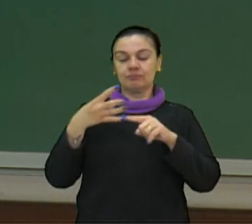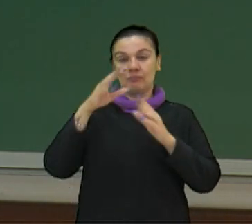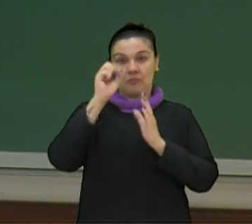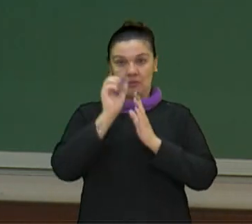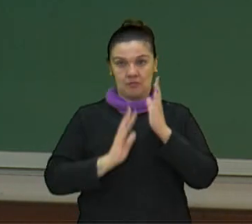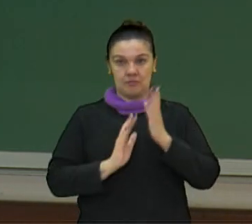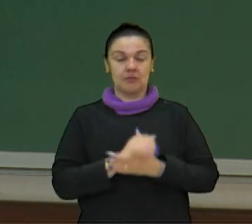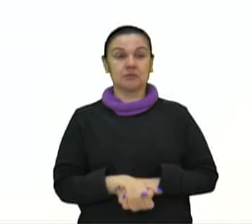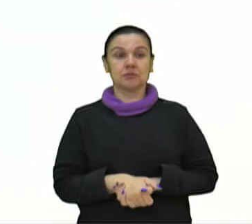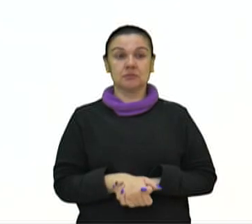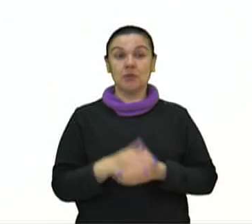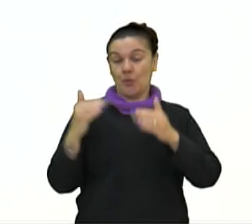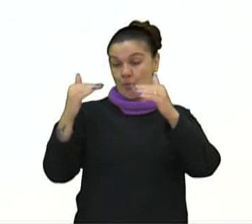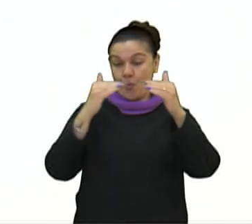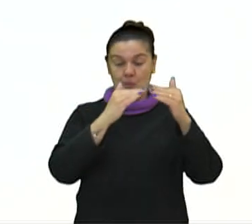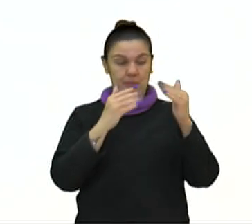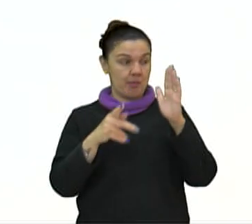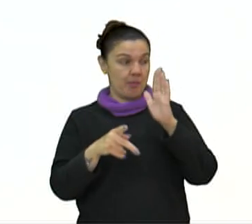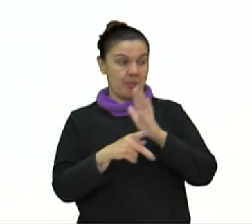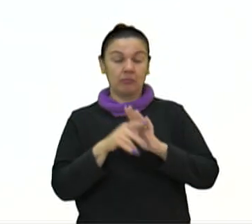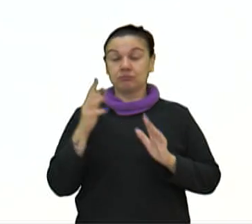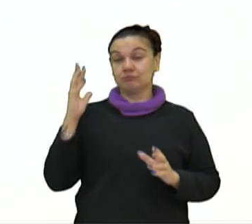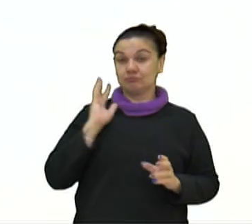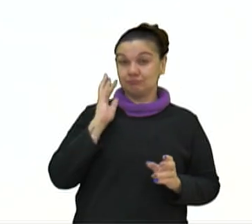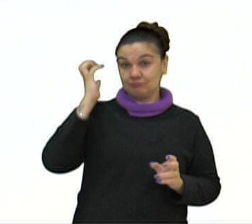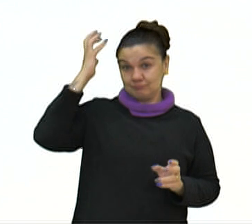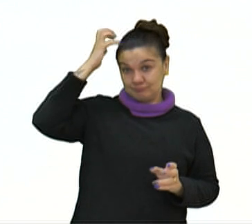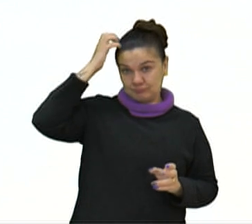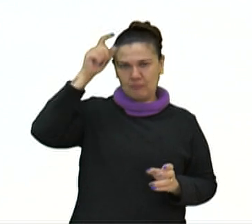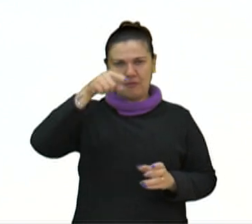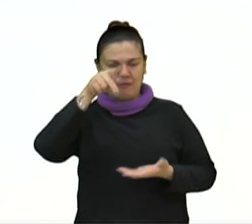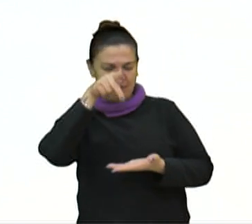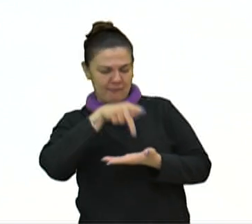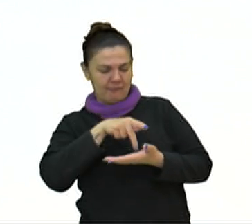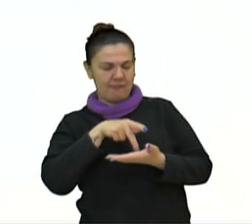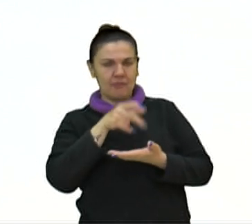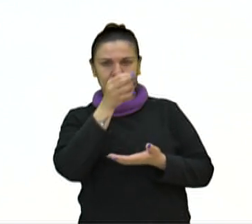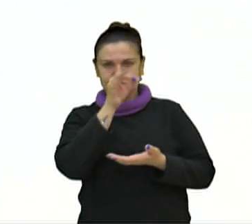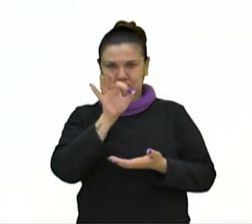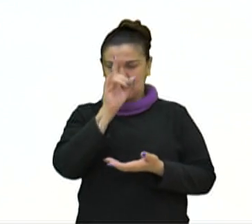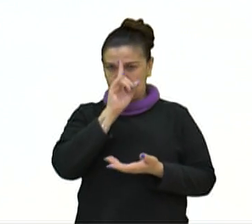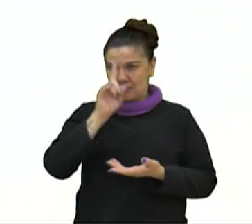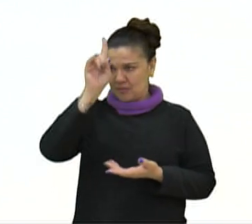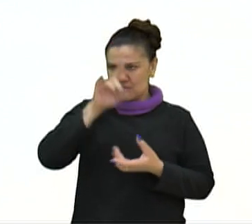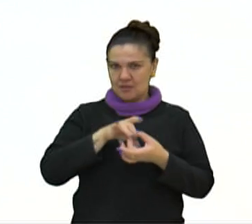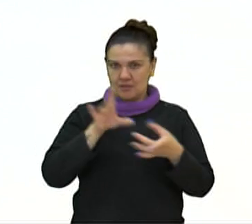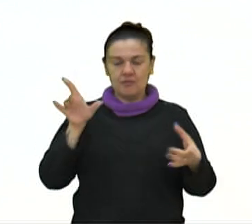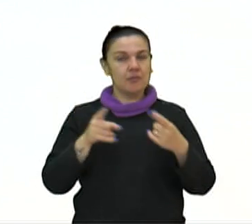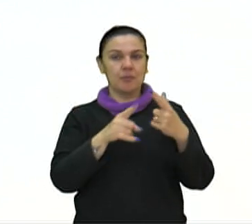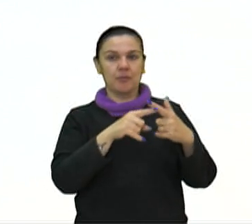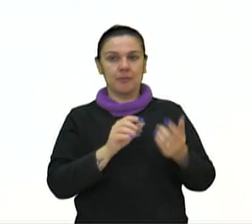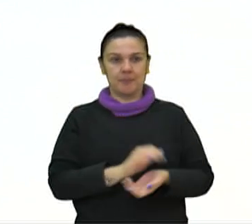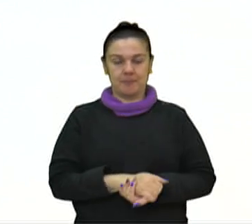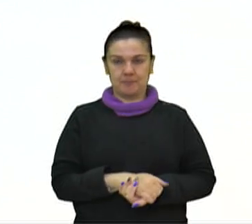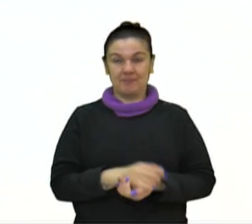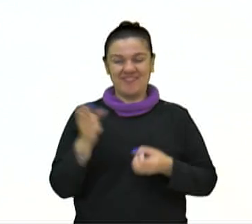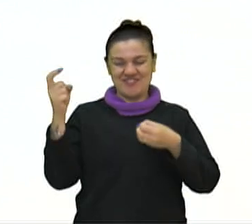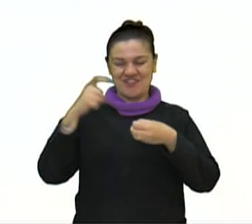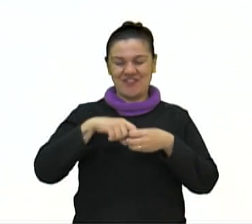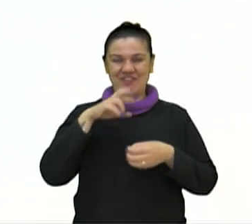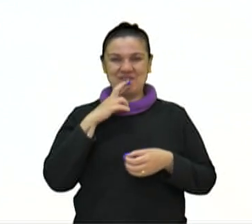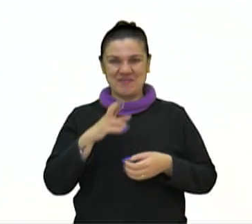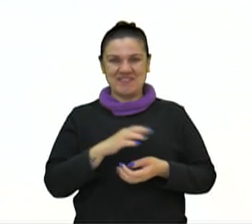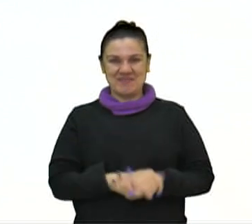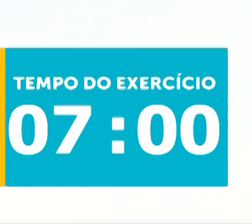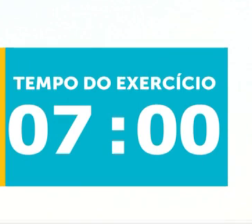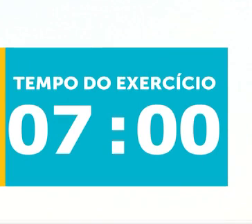número 4. De acordo com o pensamento de Spinoza, é possível afirmar que Deus é livre? Por quê? Voltamos já com a